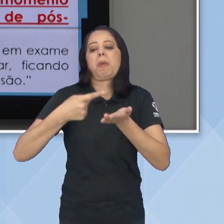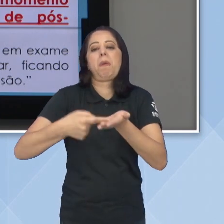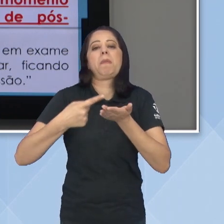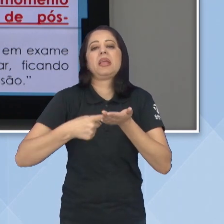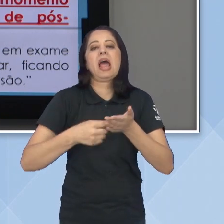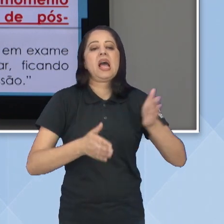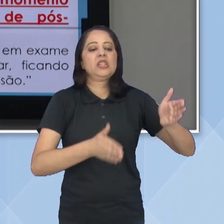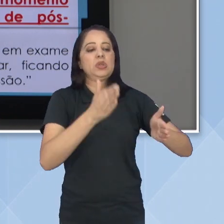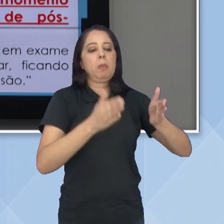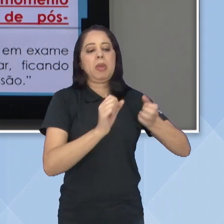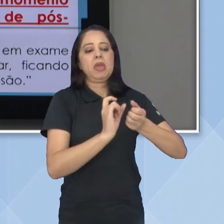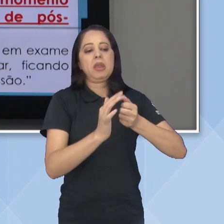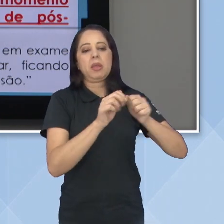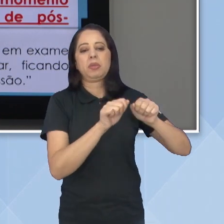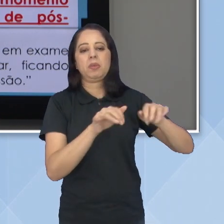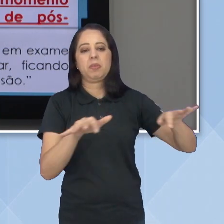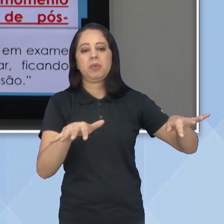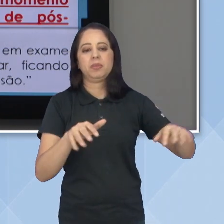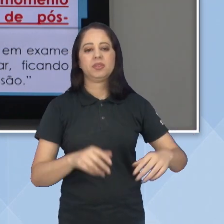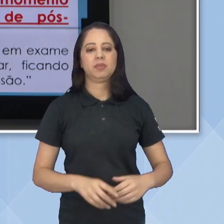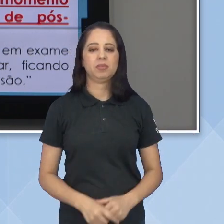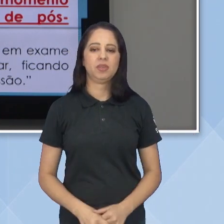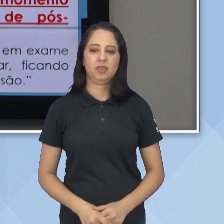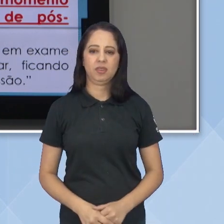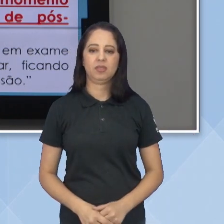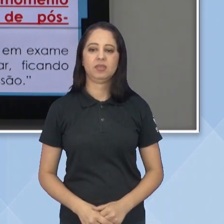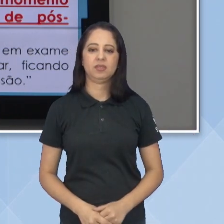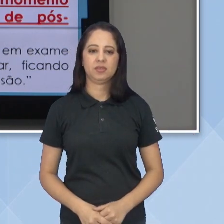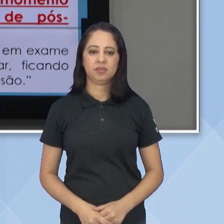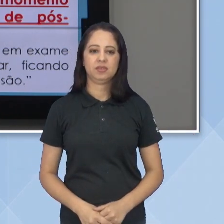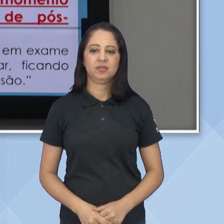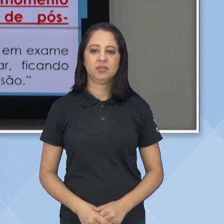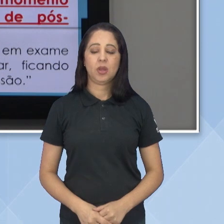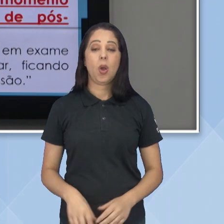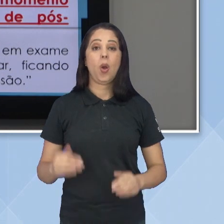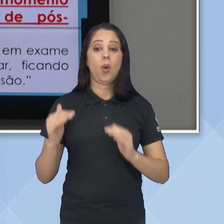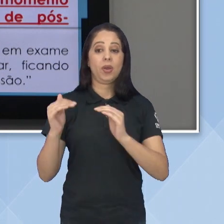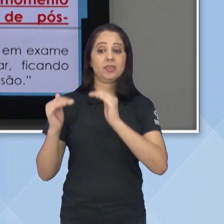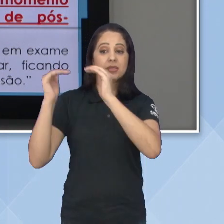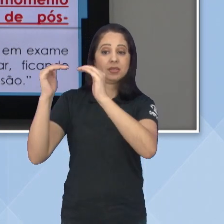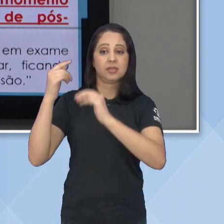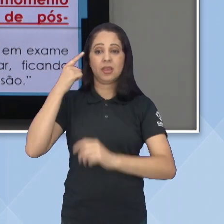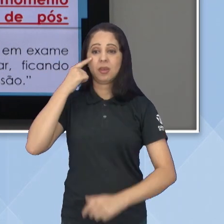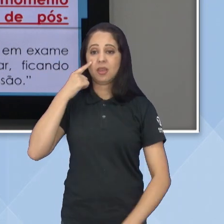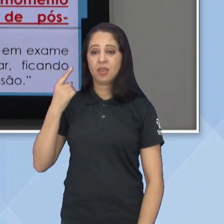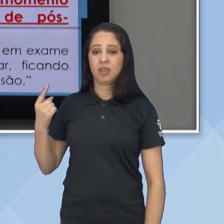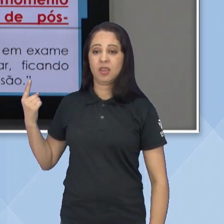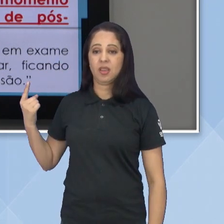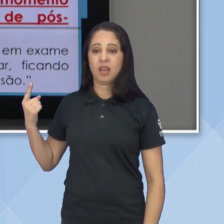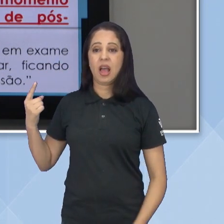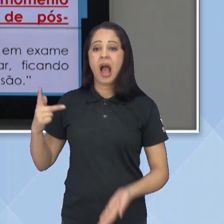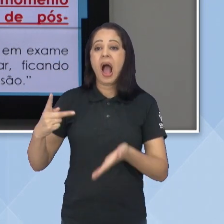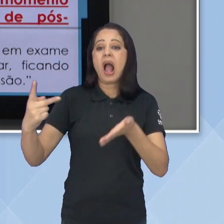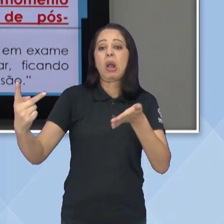pós-pandemia. Né? E mais em cima. Posso ocorrer